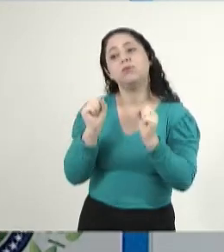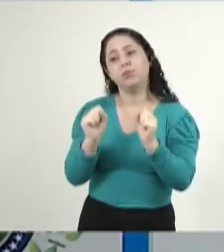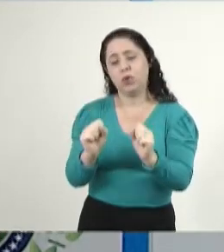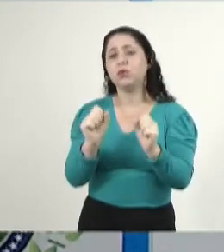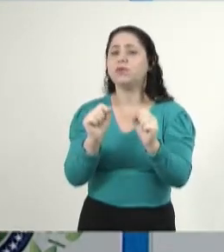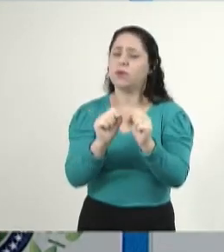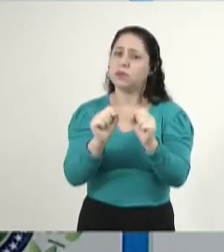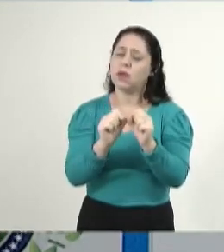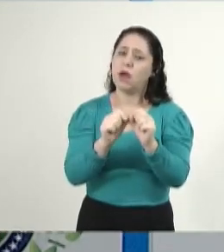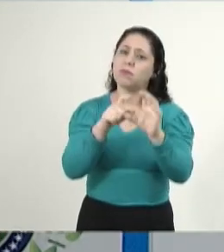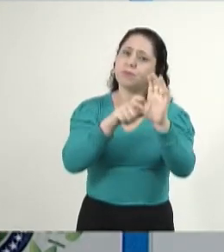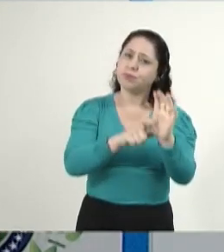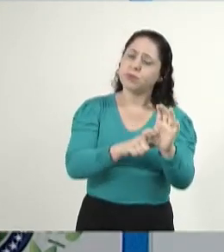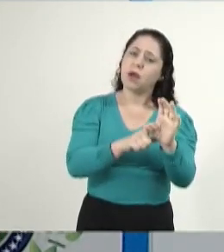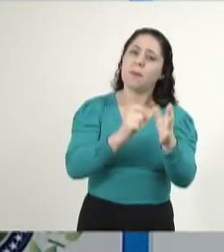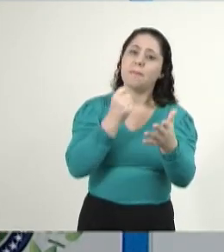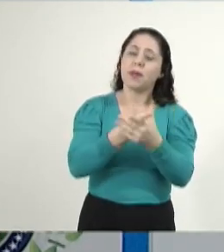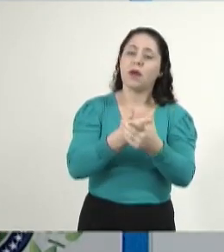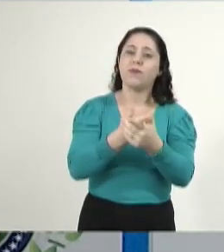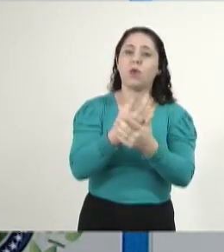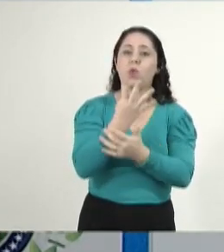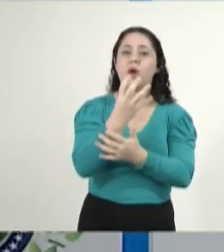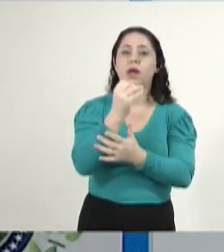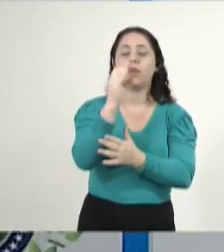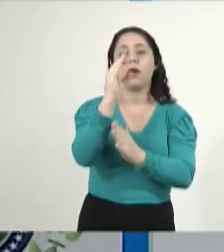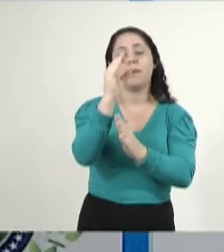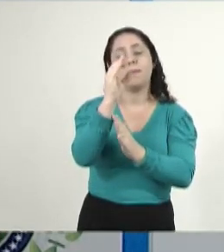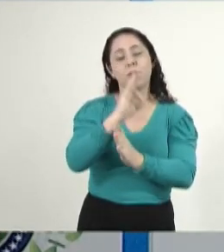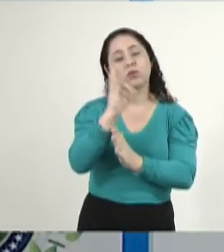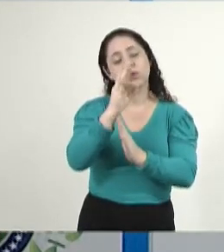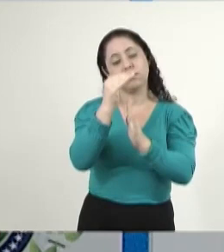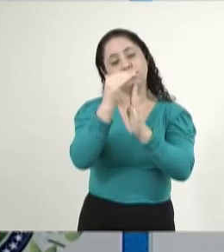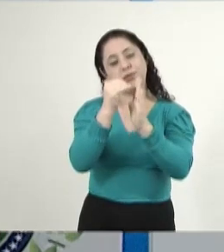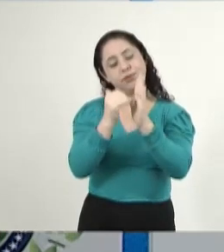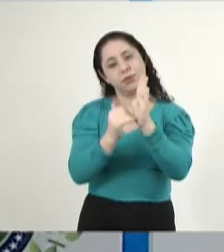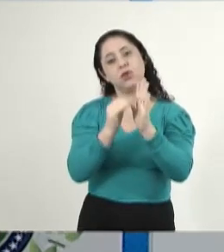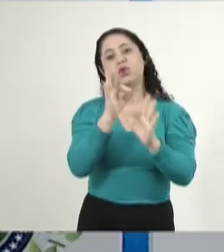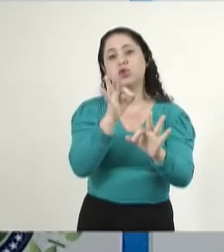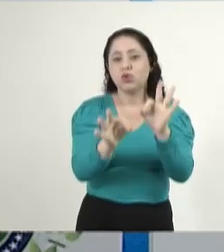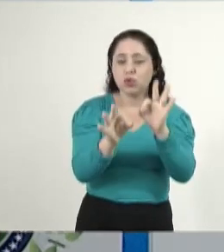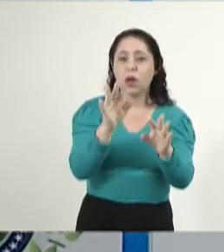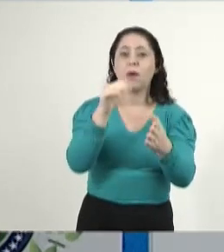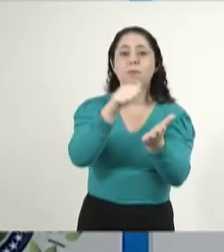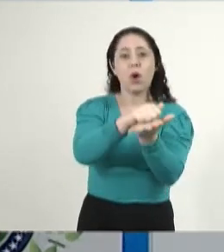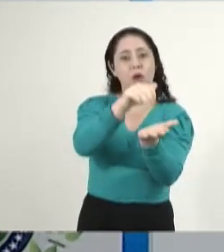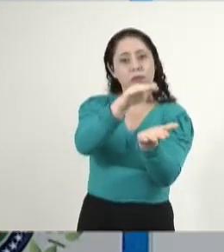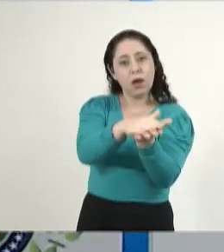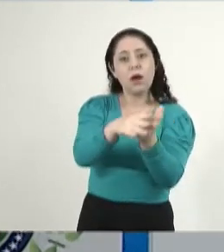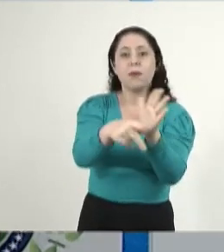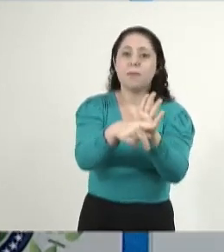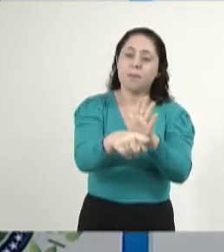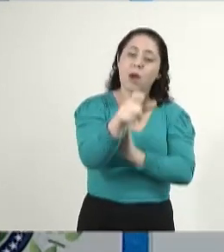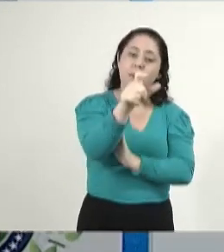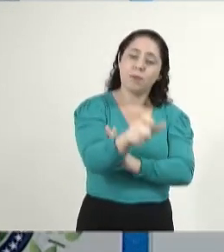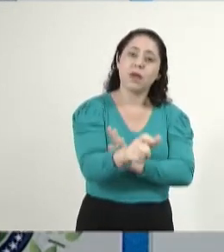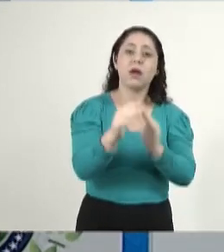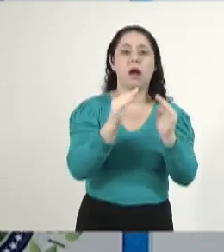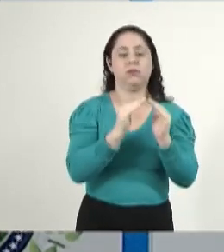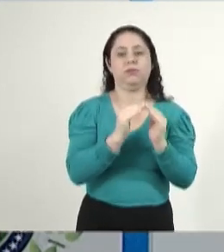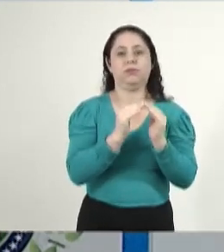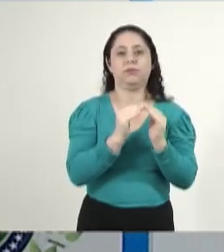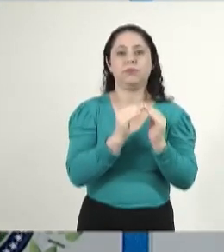essa regularização e vai ter um total de 40% de desconto sobre os juros e a multa que incidem sobre aquela